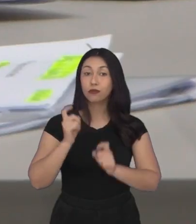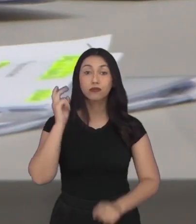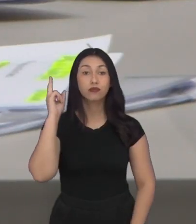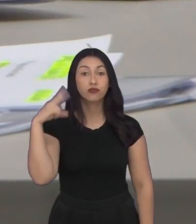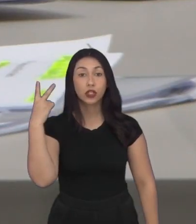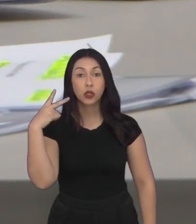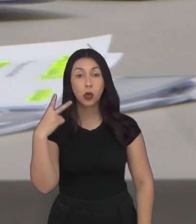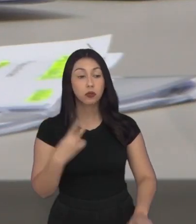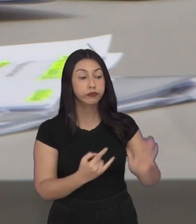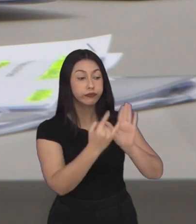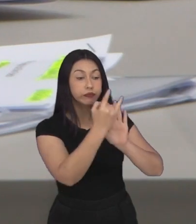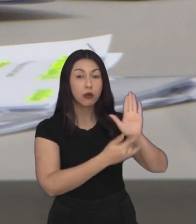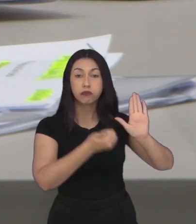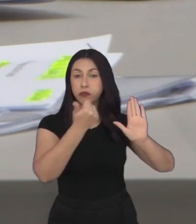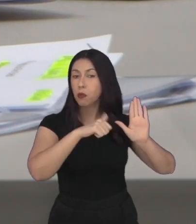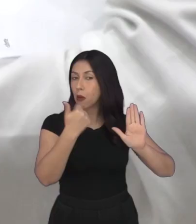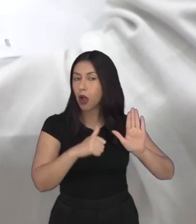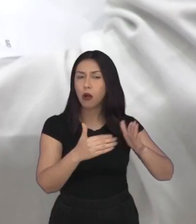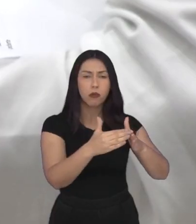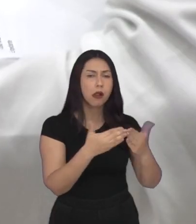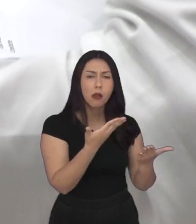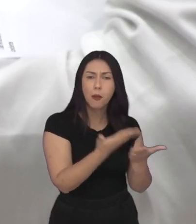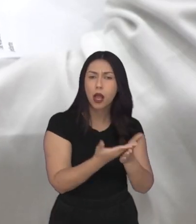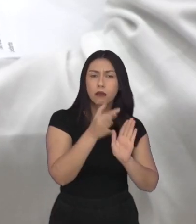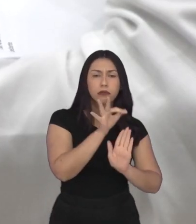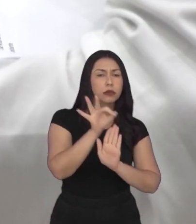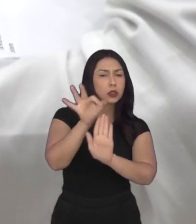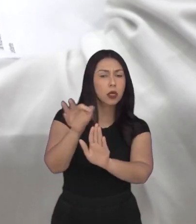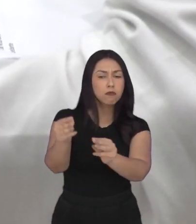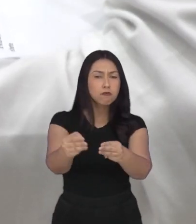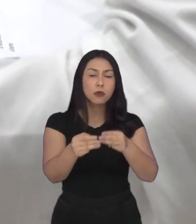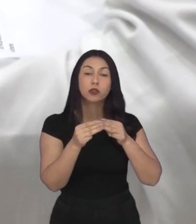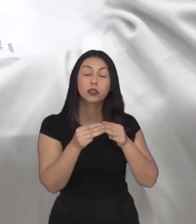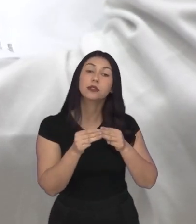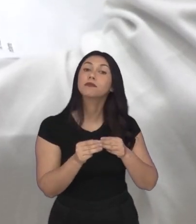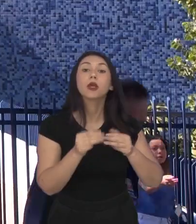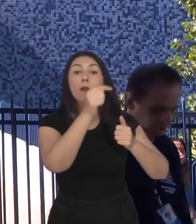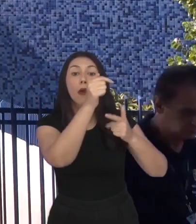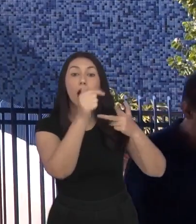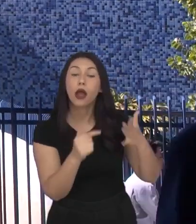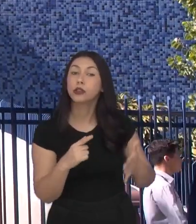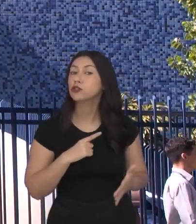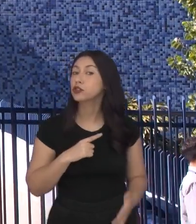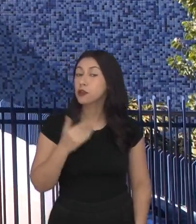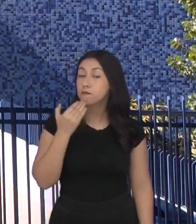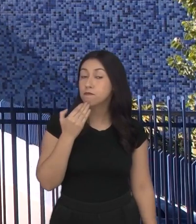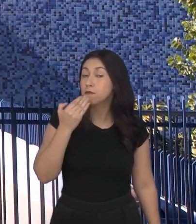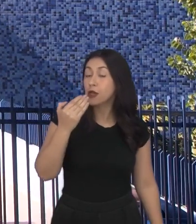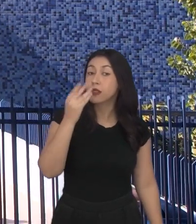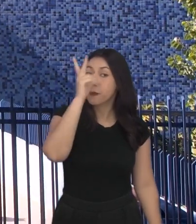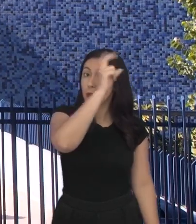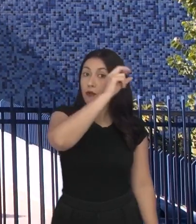que em janeiro de 2023. Em São José, segundo dados do DataSUS, foram